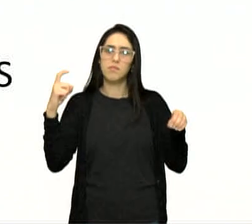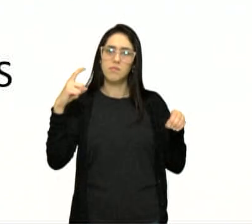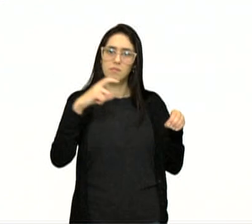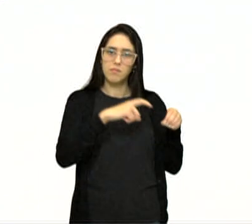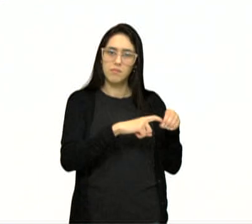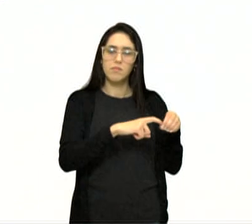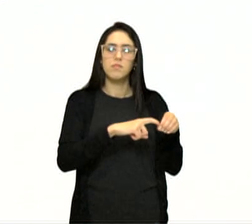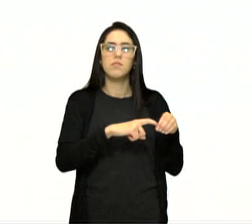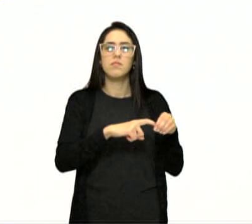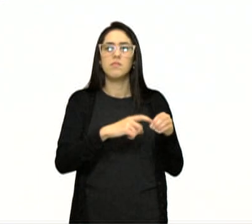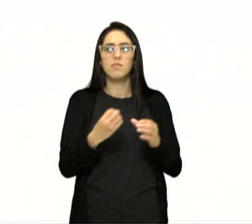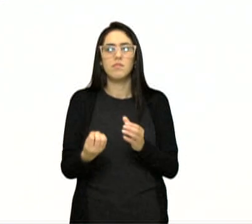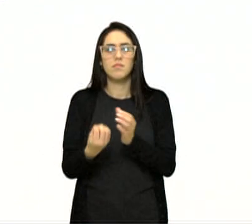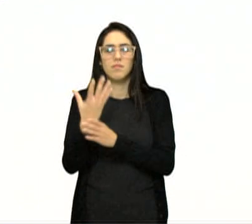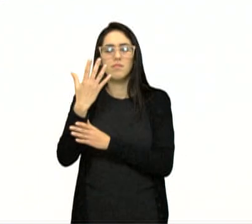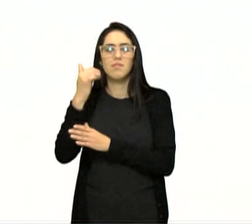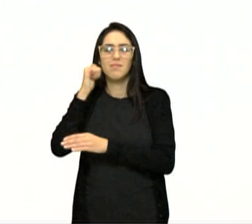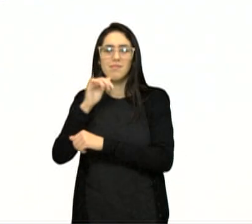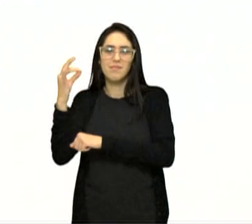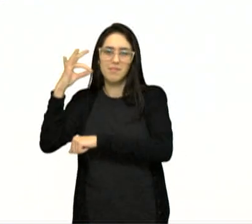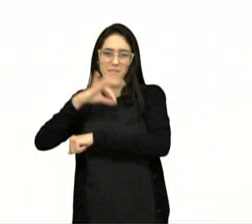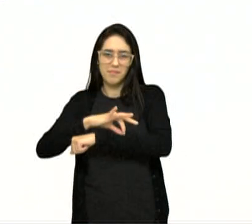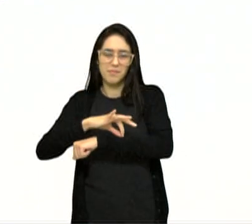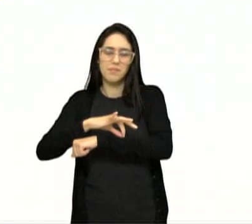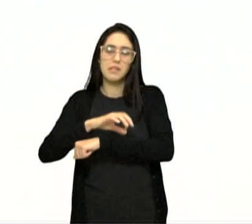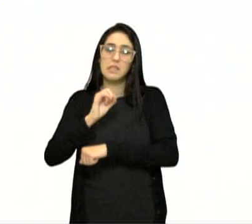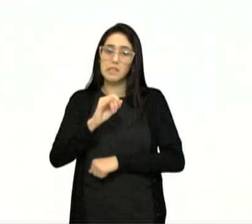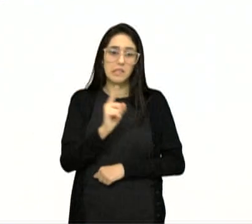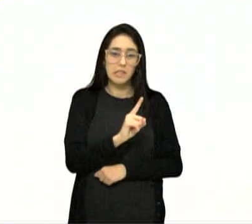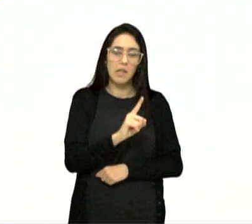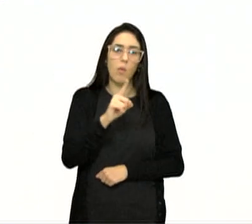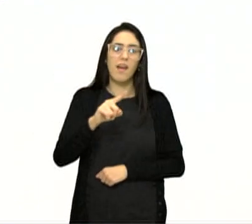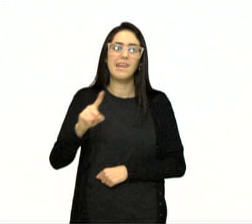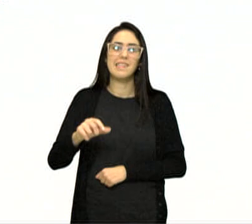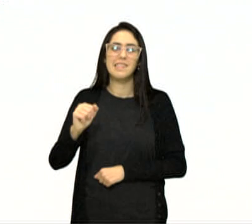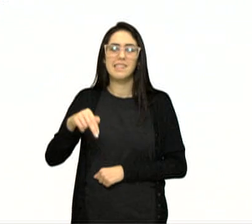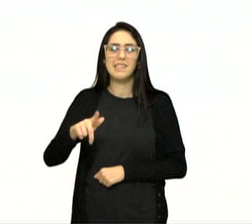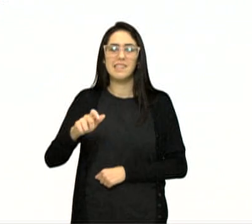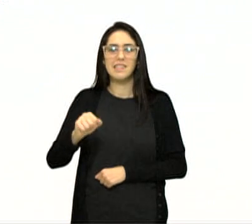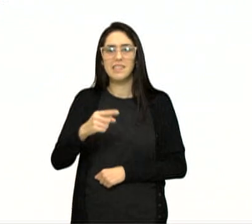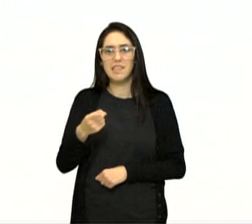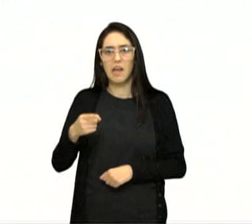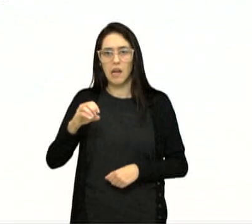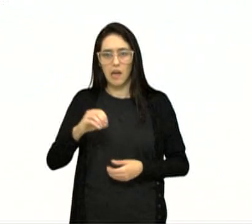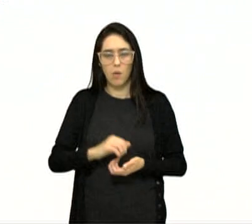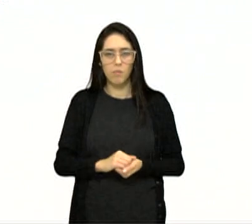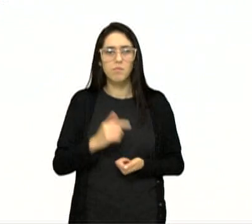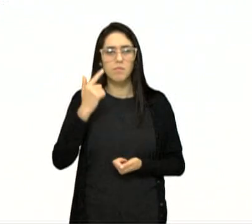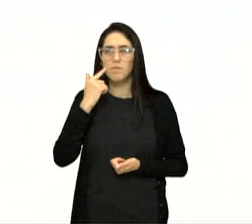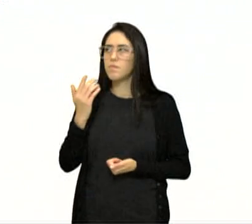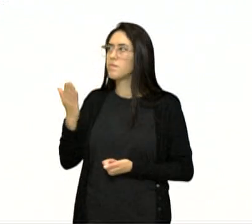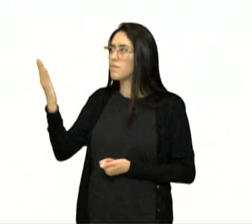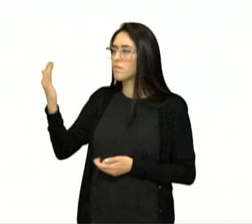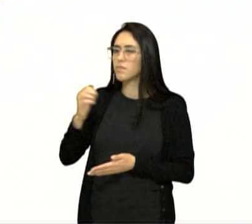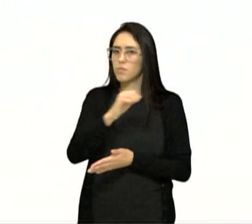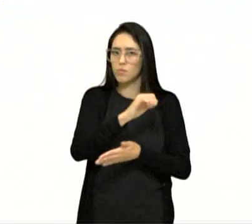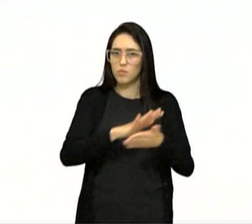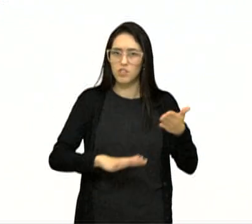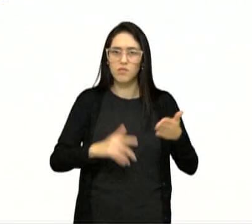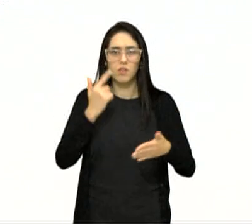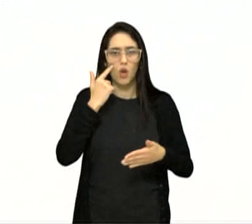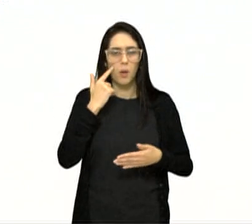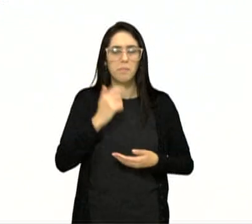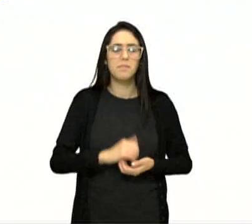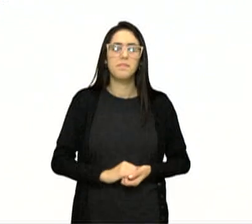não fecundados aos zangões. Então, vamos a uma atividade que tem relação justamente com esse processo que a gente acabou de falar. Se liga lá